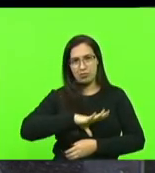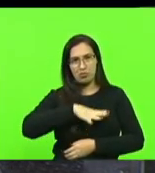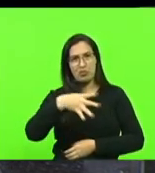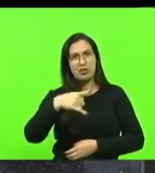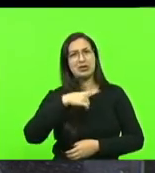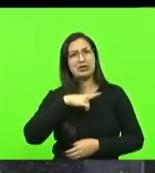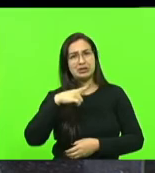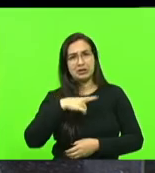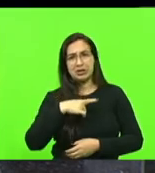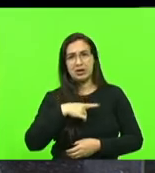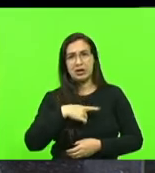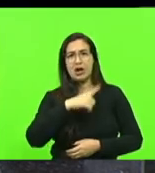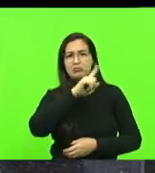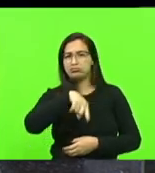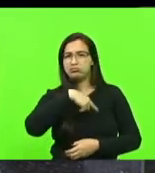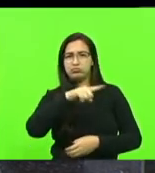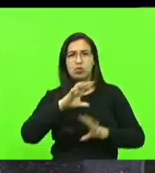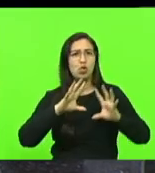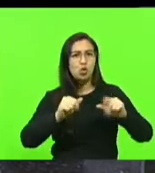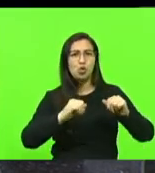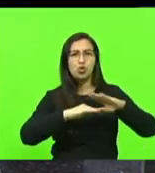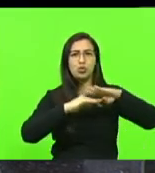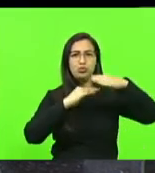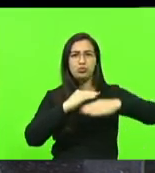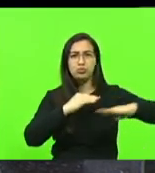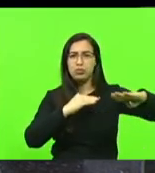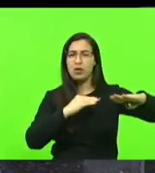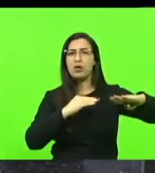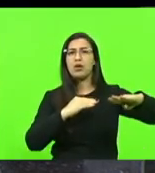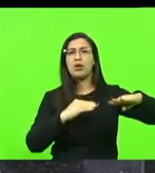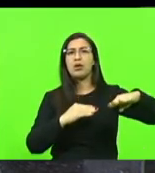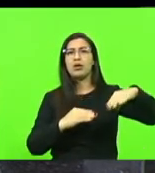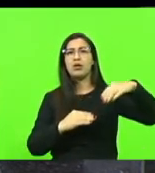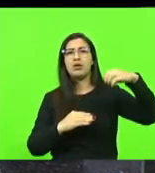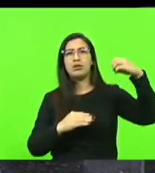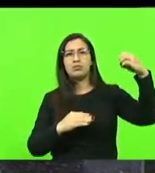de velocidade, tanto as lombadas quanto aquelas